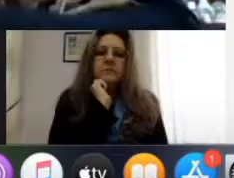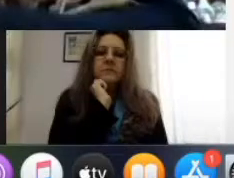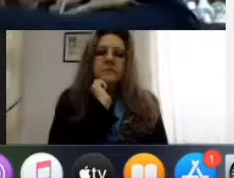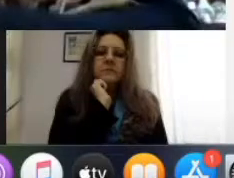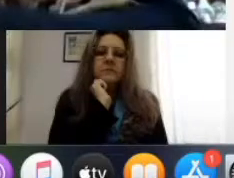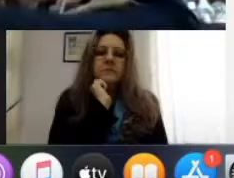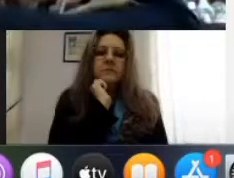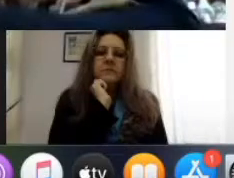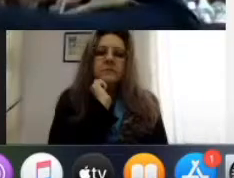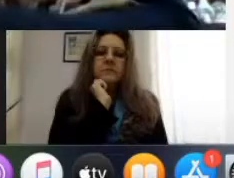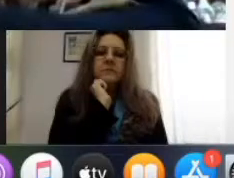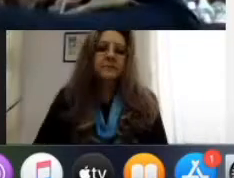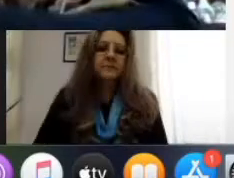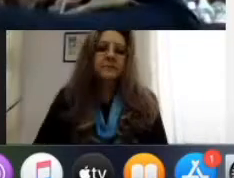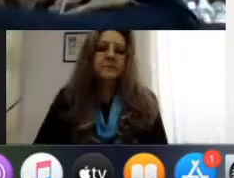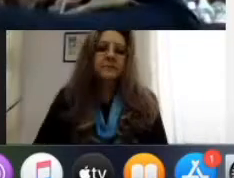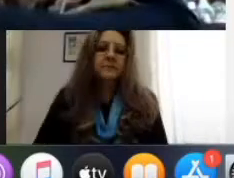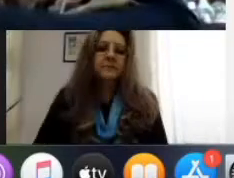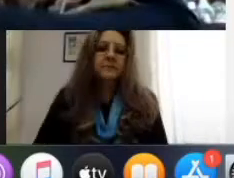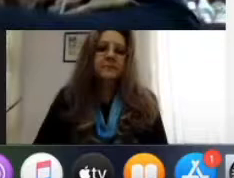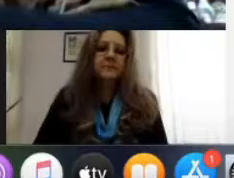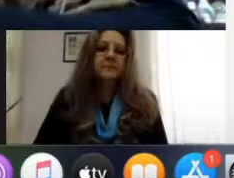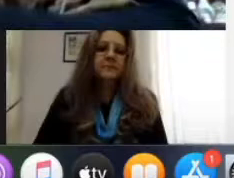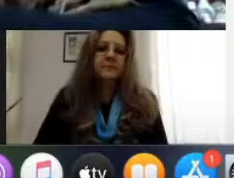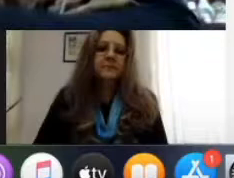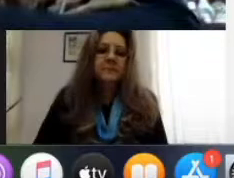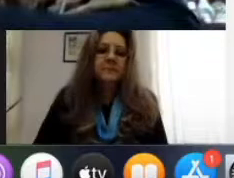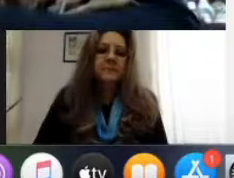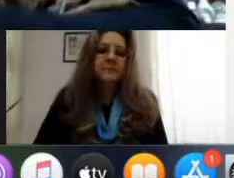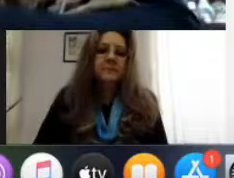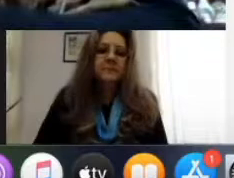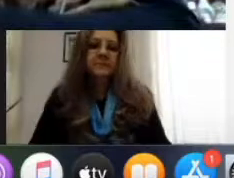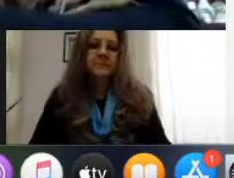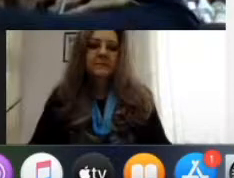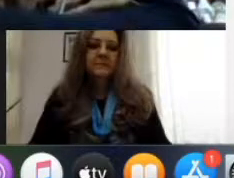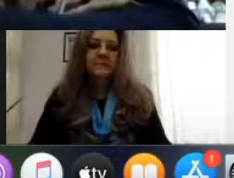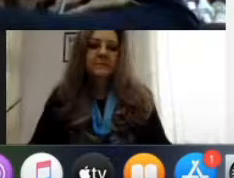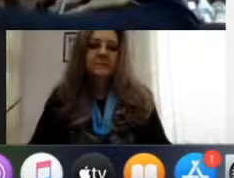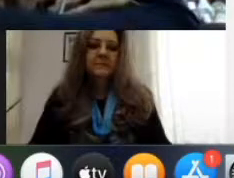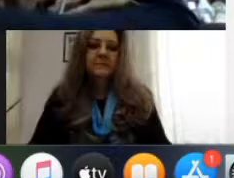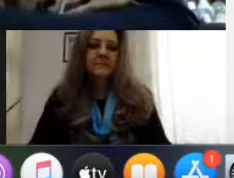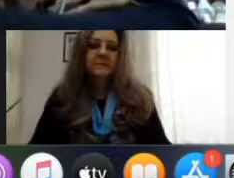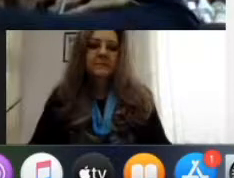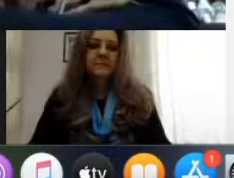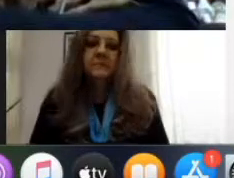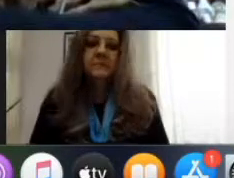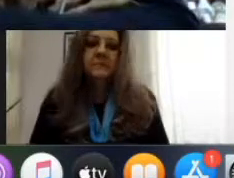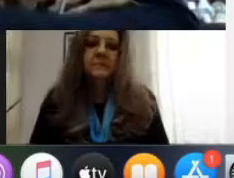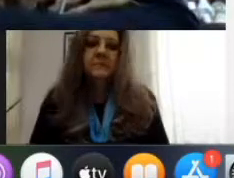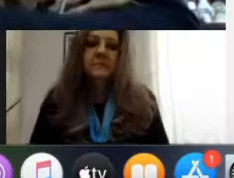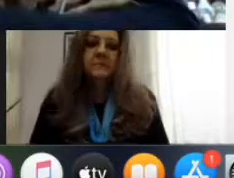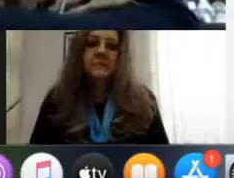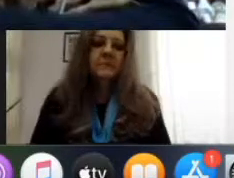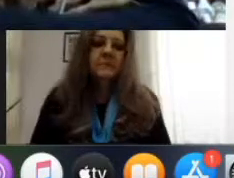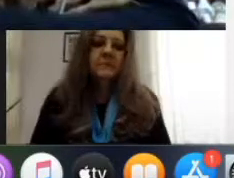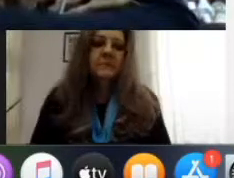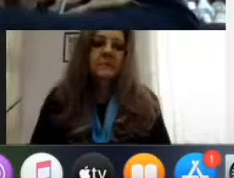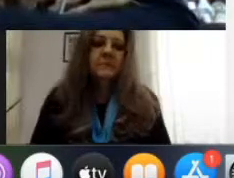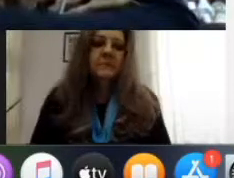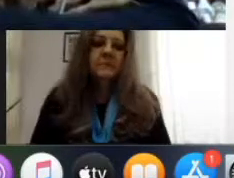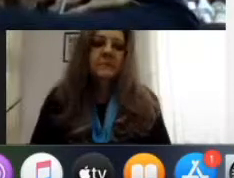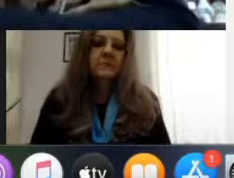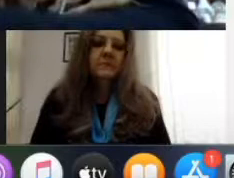filosófica me atrai bastante. E uma das questões que eu tenho buscado